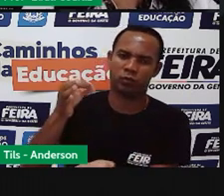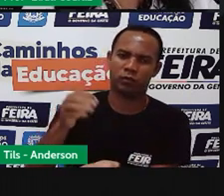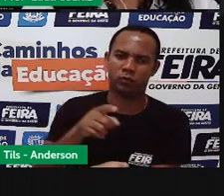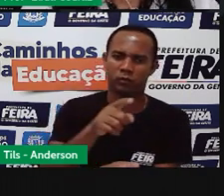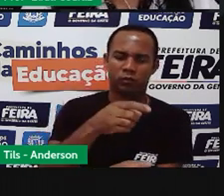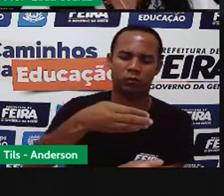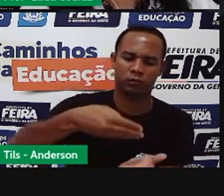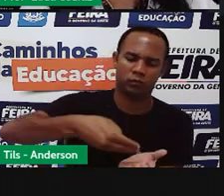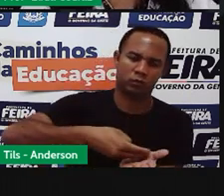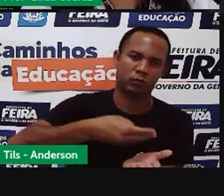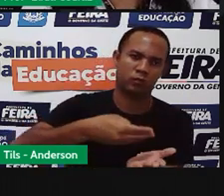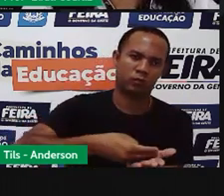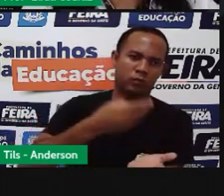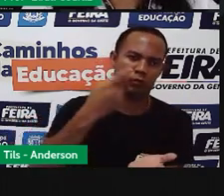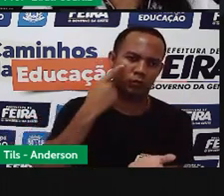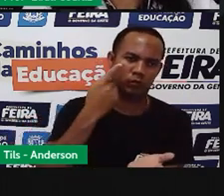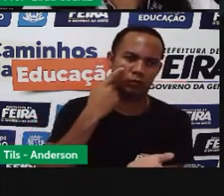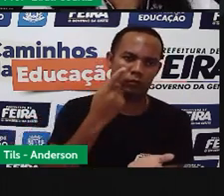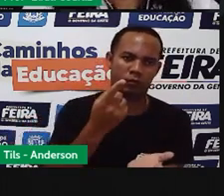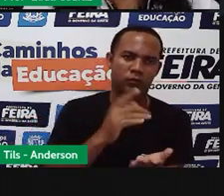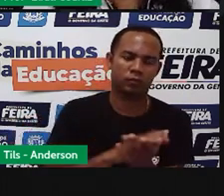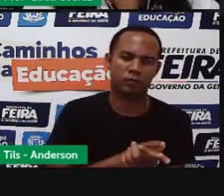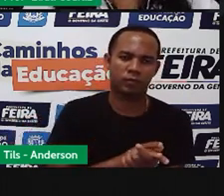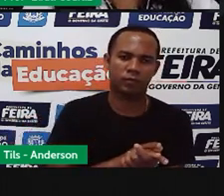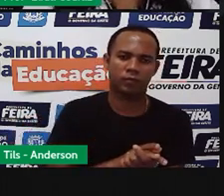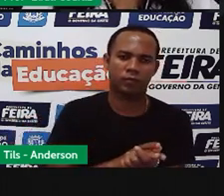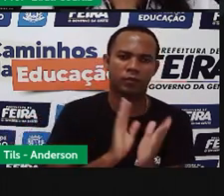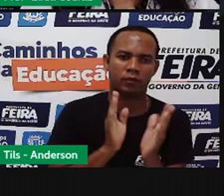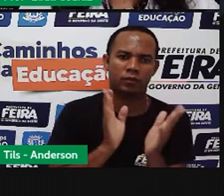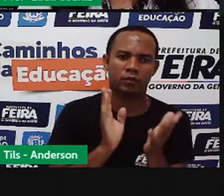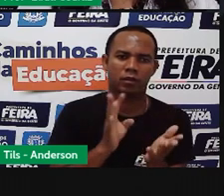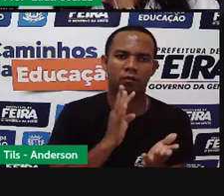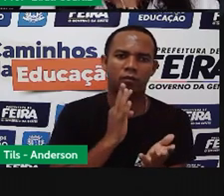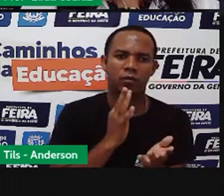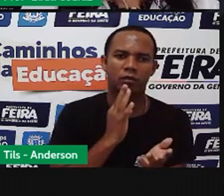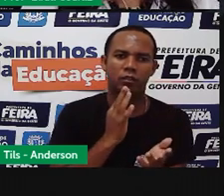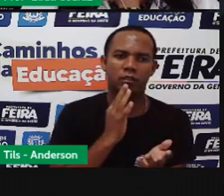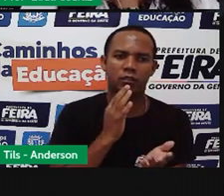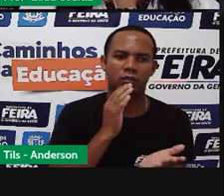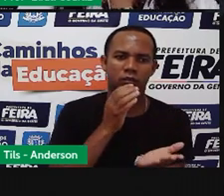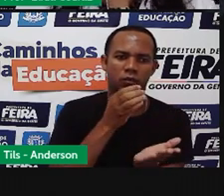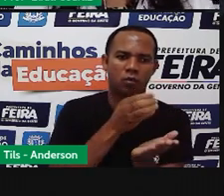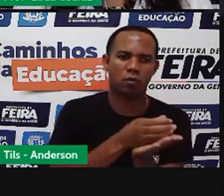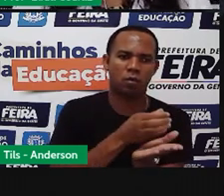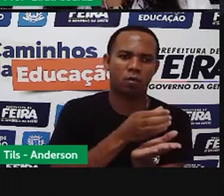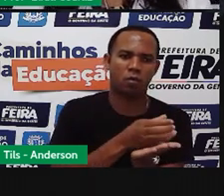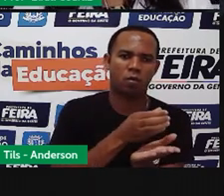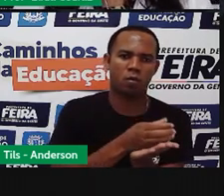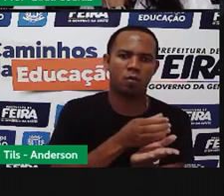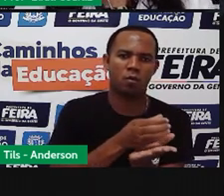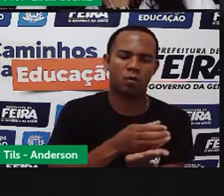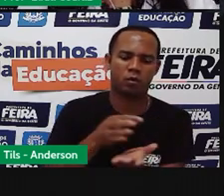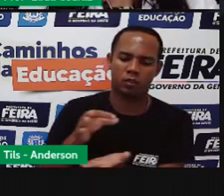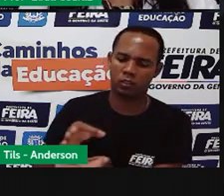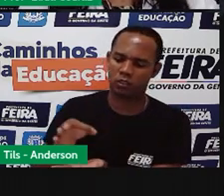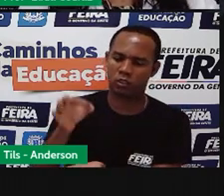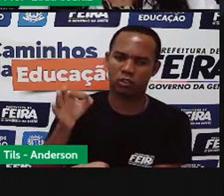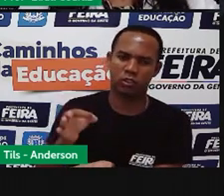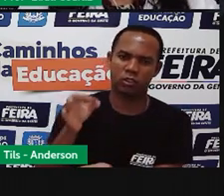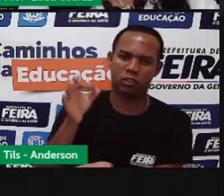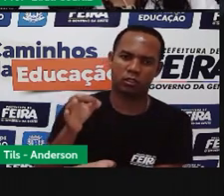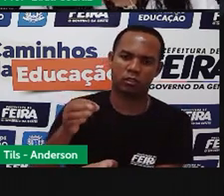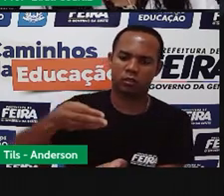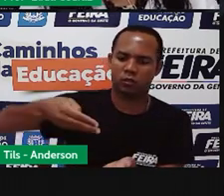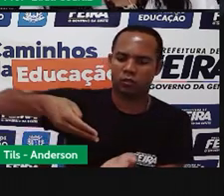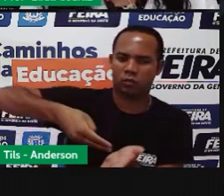de receita, nós trabalhamos com essas medidas. O copo, a xícara e a